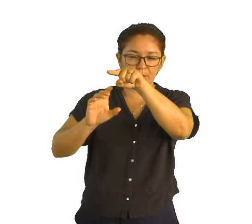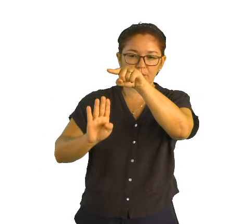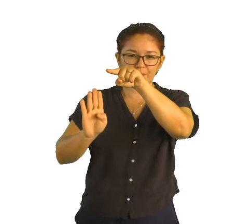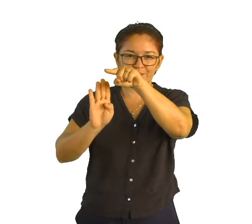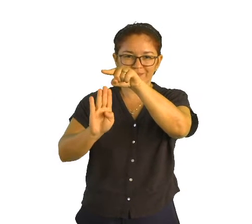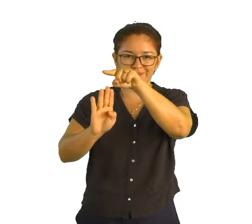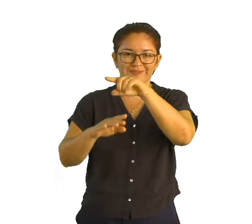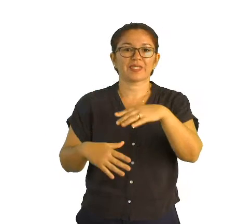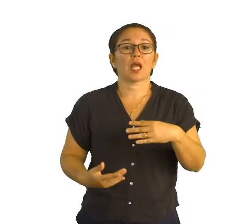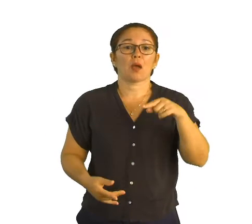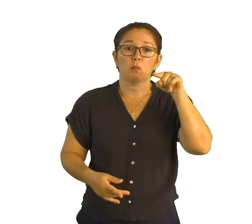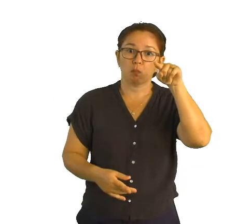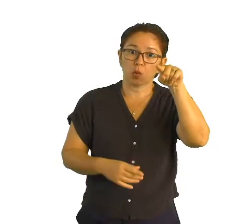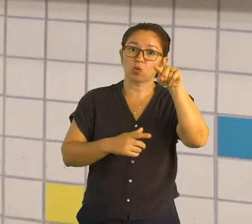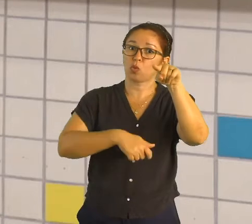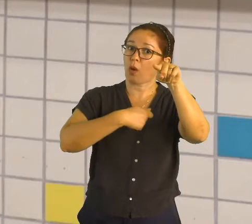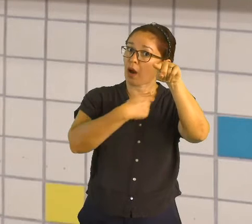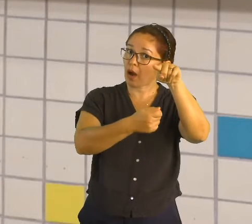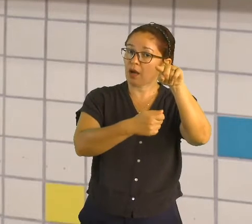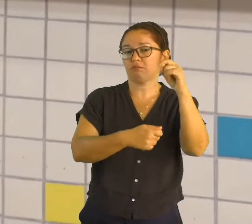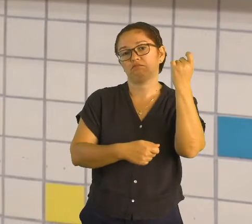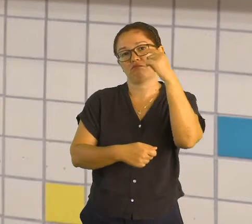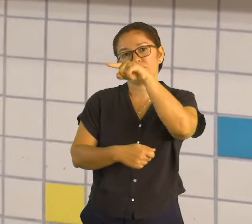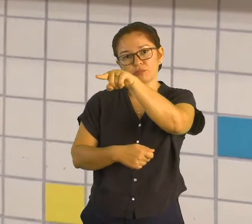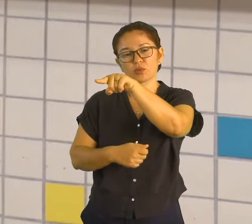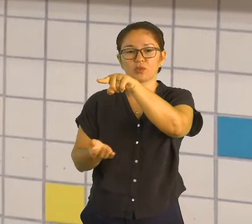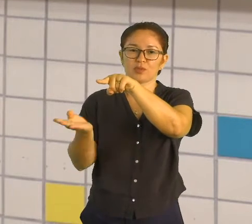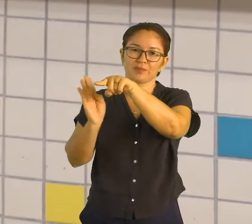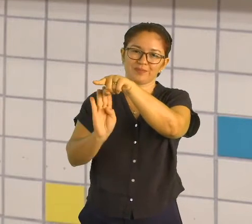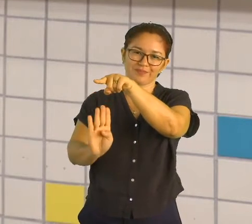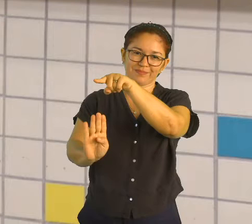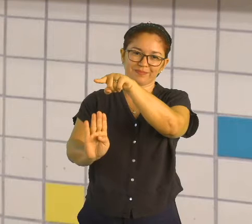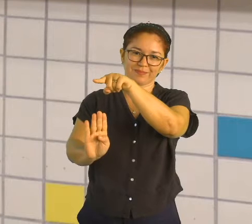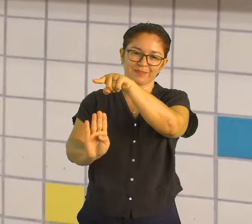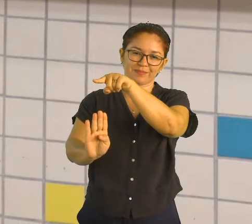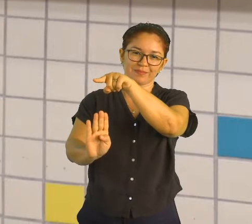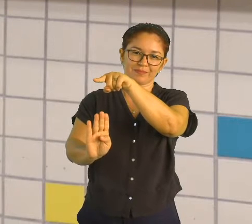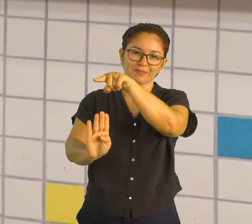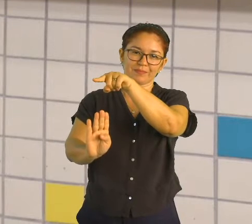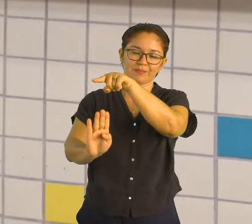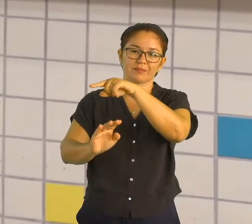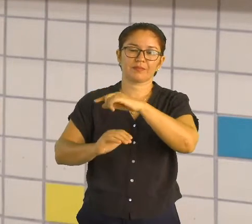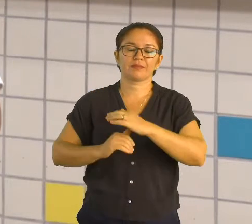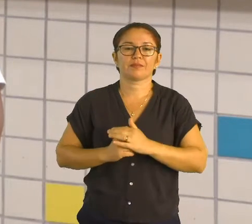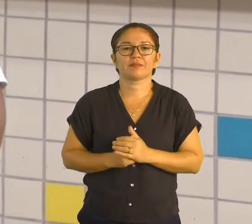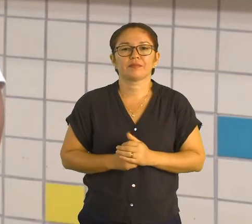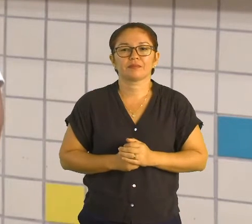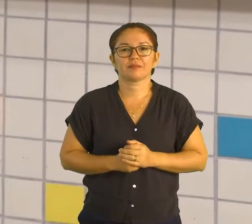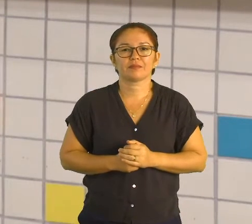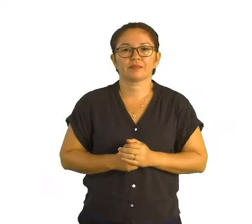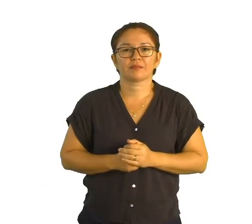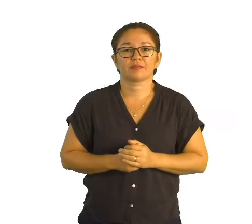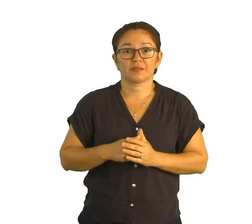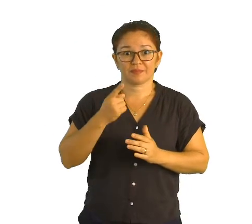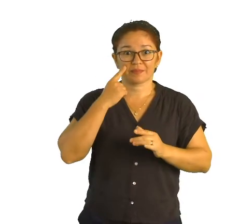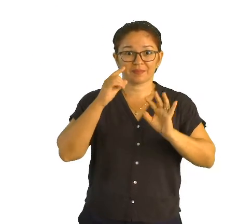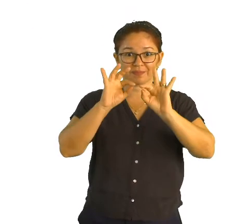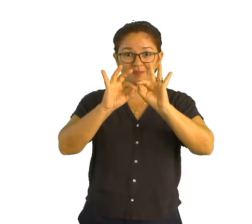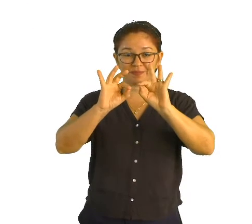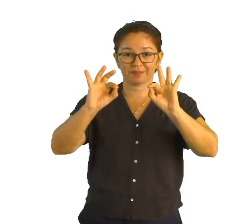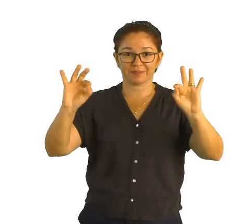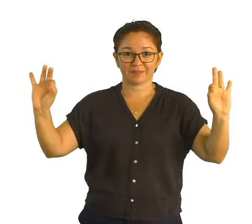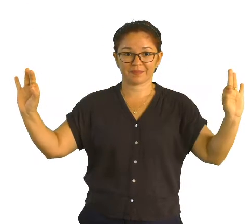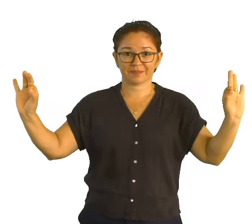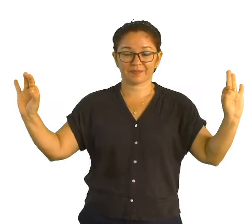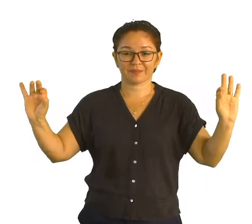ponto B. Eu leio assim, ponto A, ponto B. Agora vamos a uma reta. A